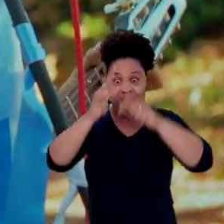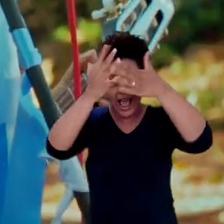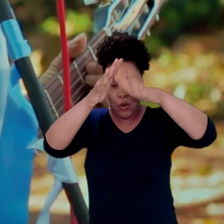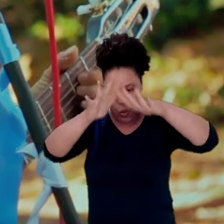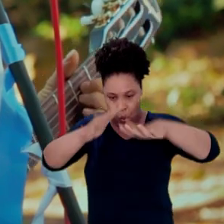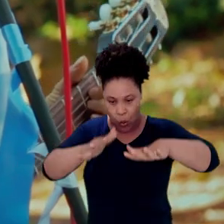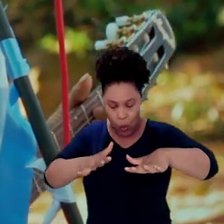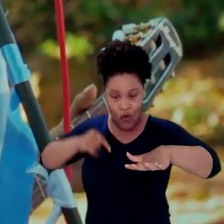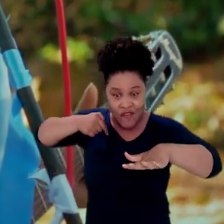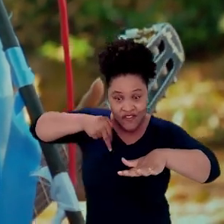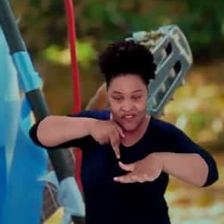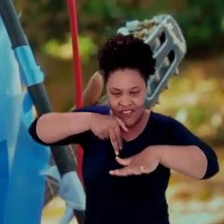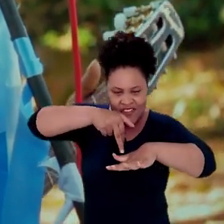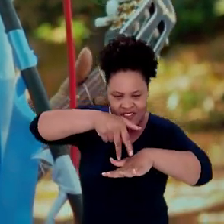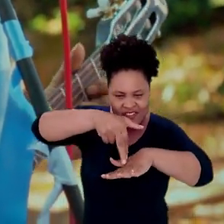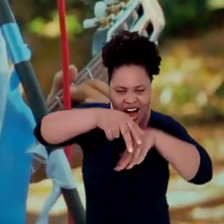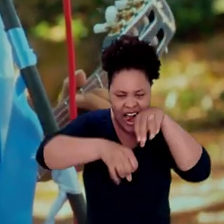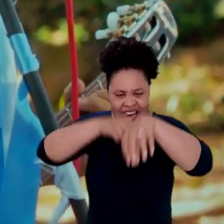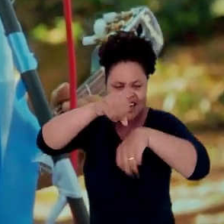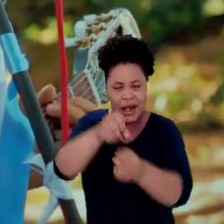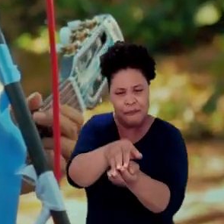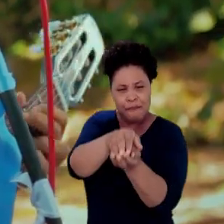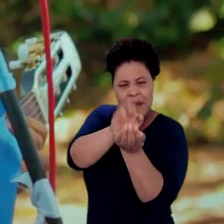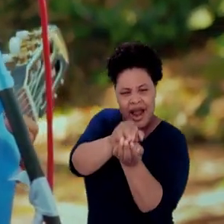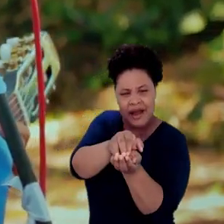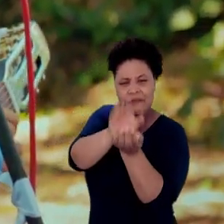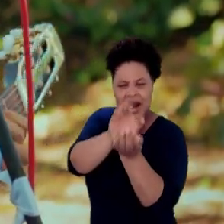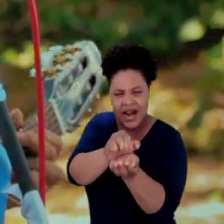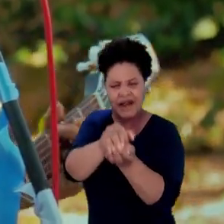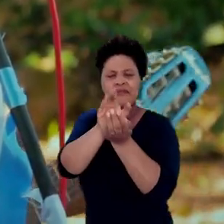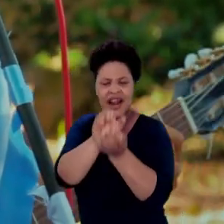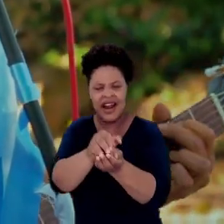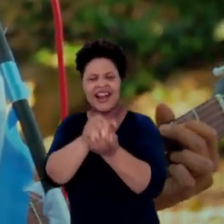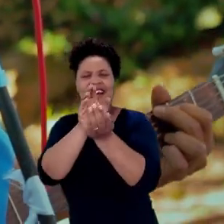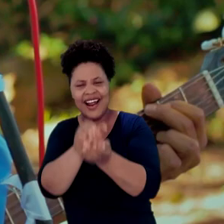já clareou, jangadeiro vem do mar.